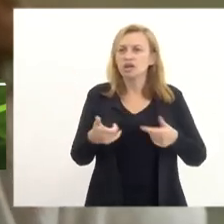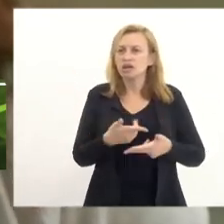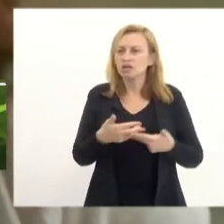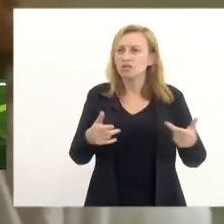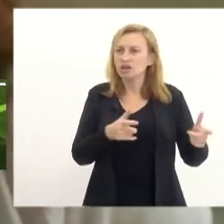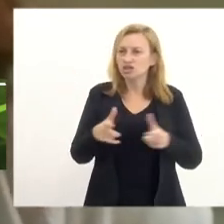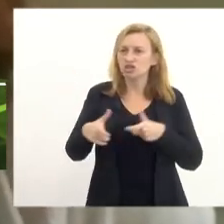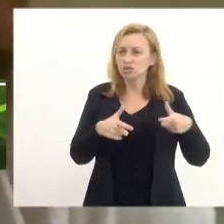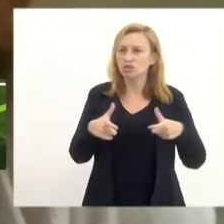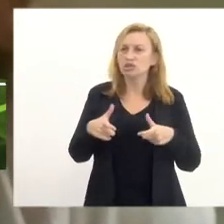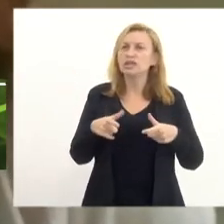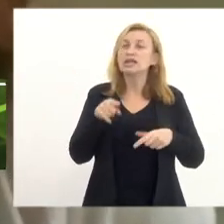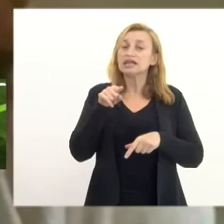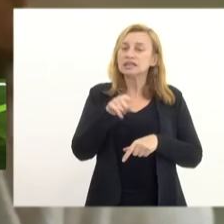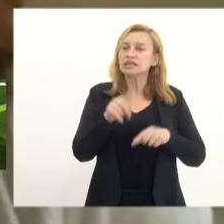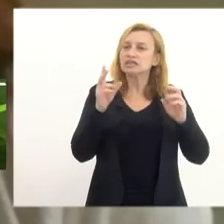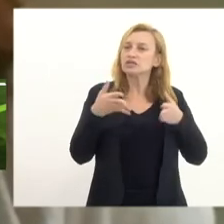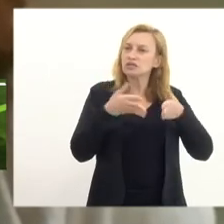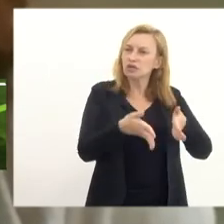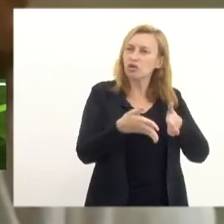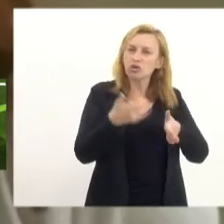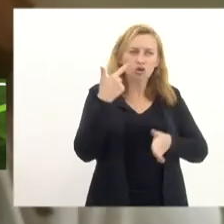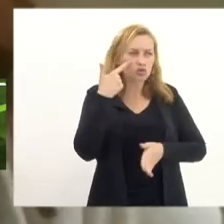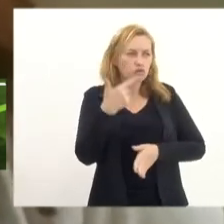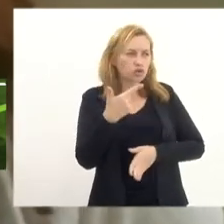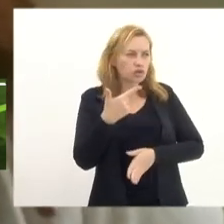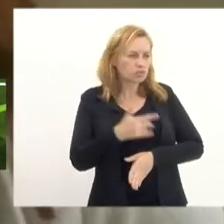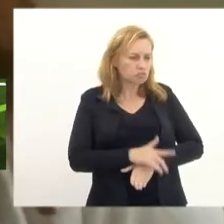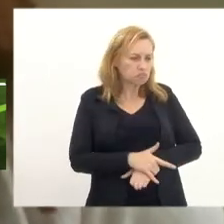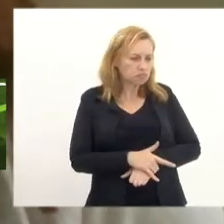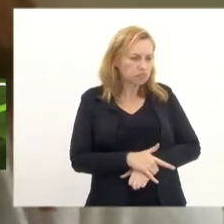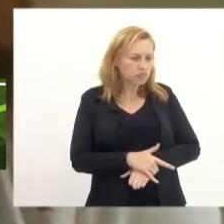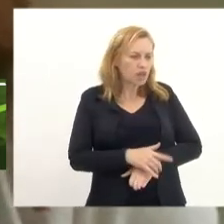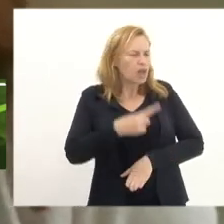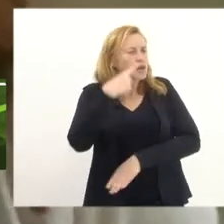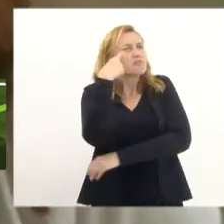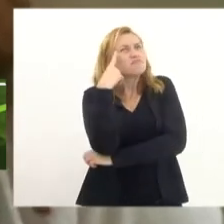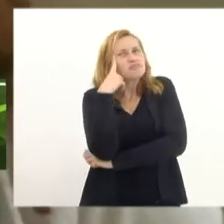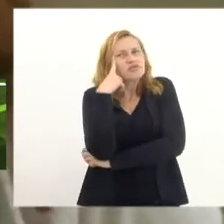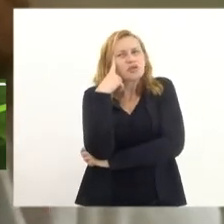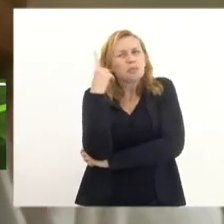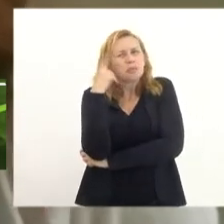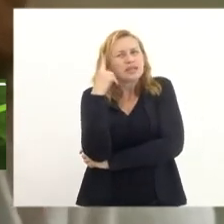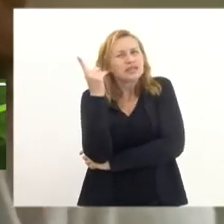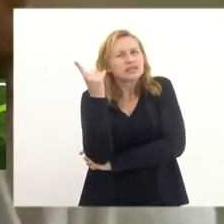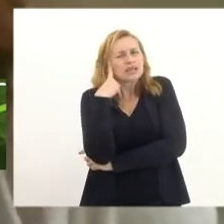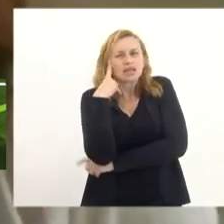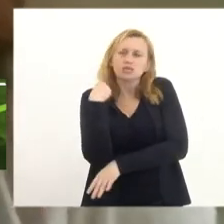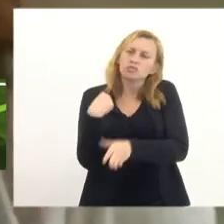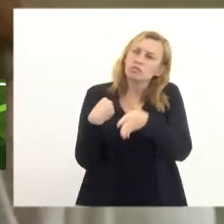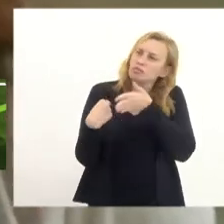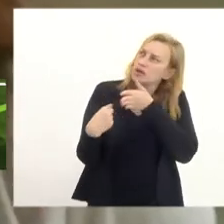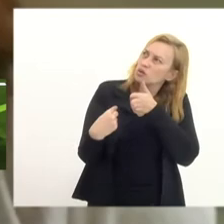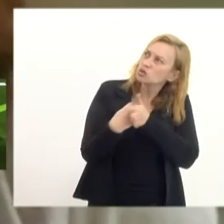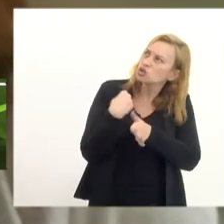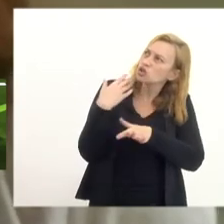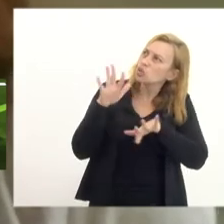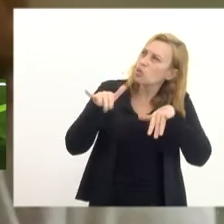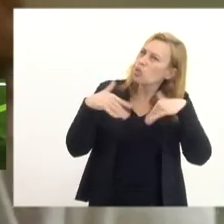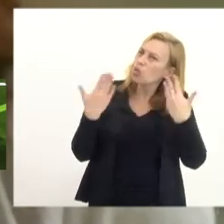né? E nesse ponto, eu fico me perguntando, né? Qual é a